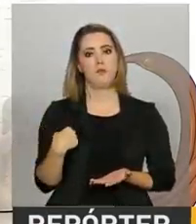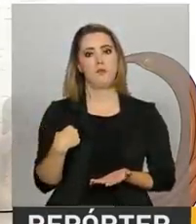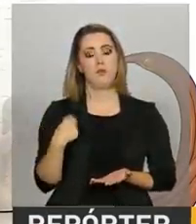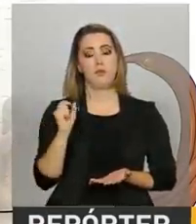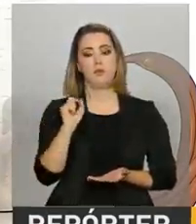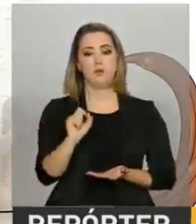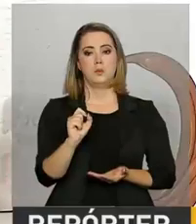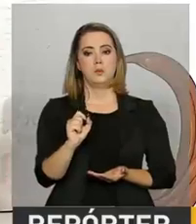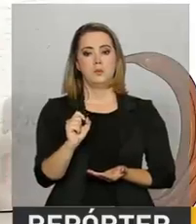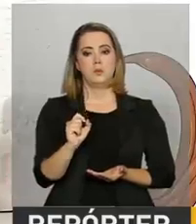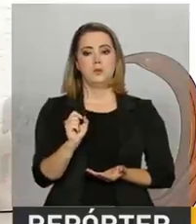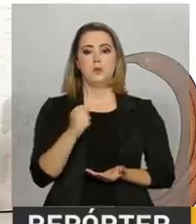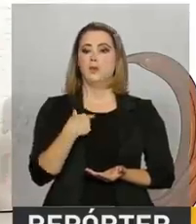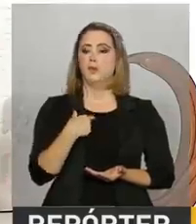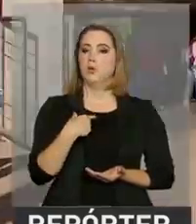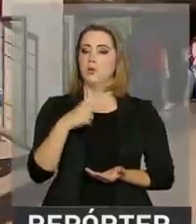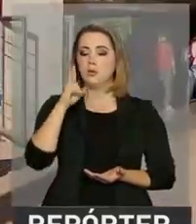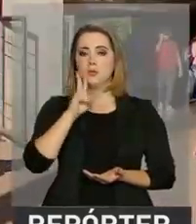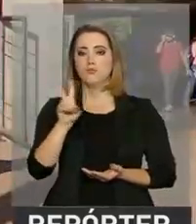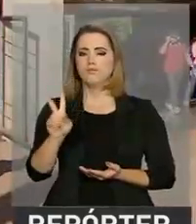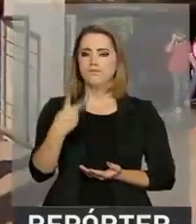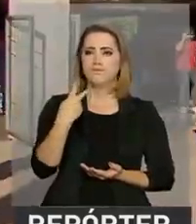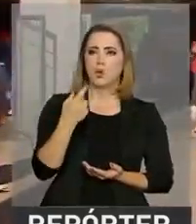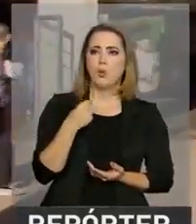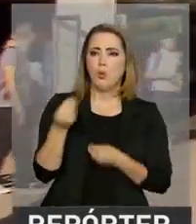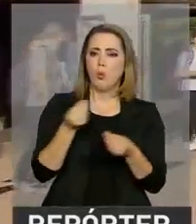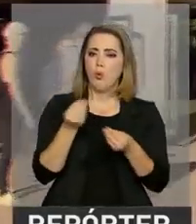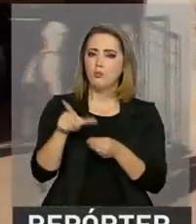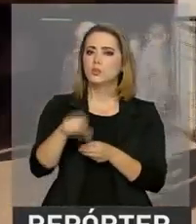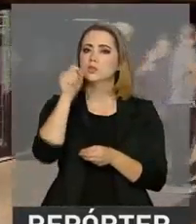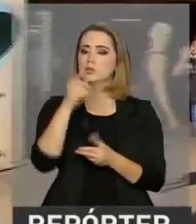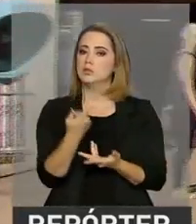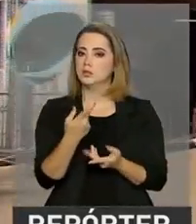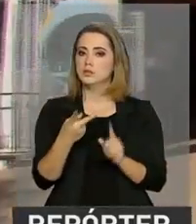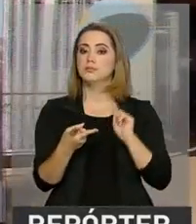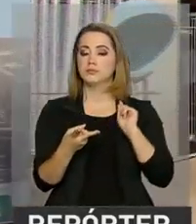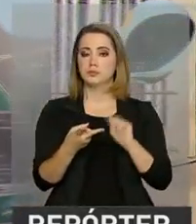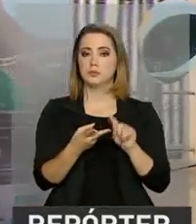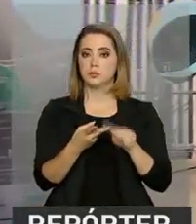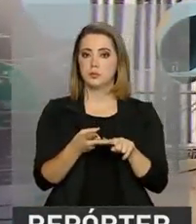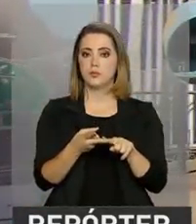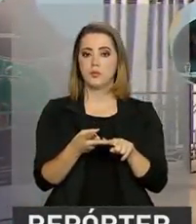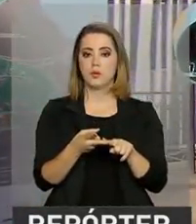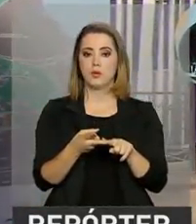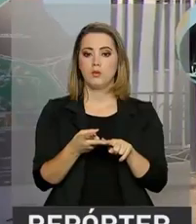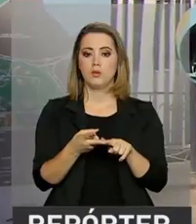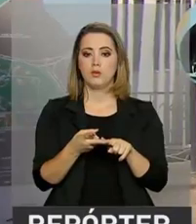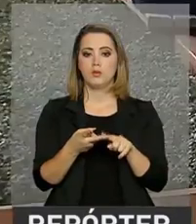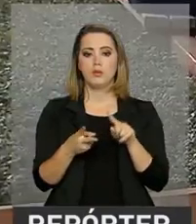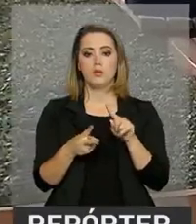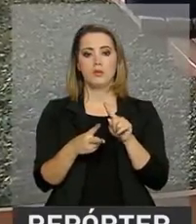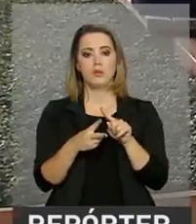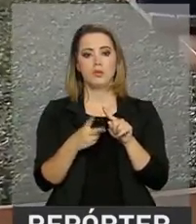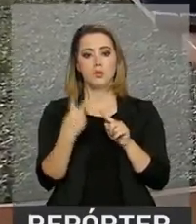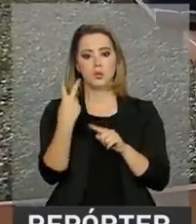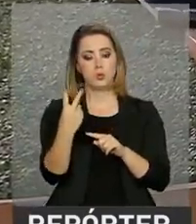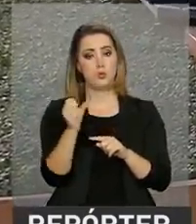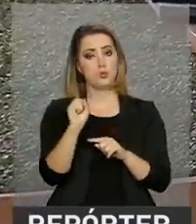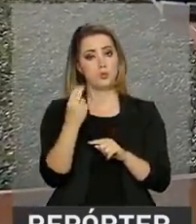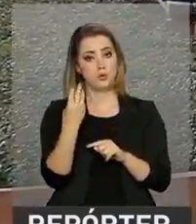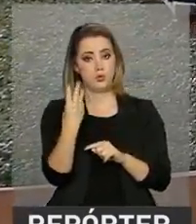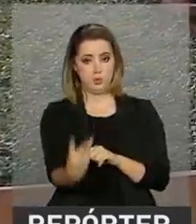nas suas aptidões profissionais o segundo é ele tem que ter pelo menos duas ou três opções de áreas